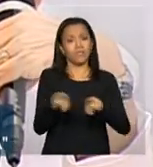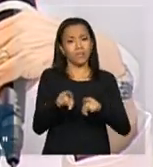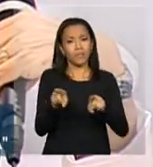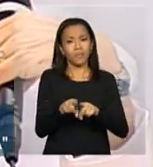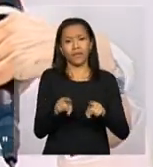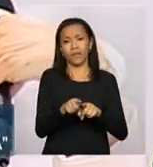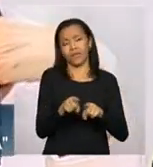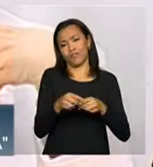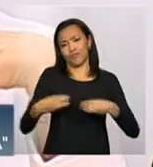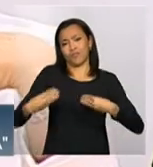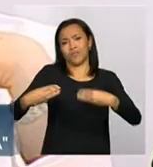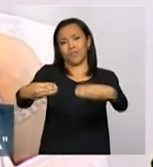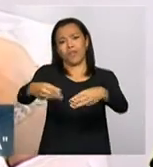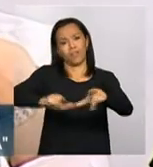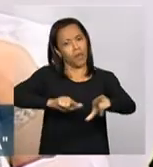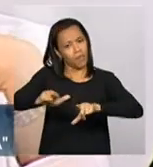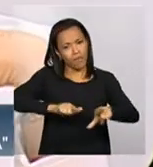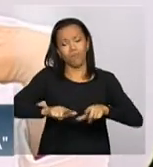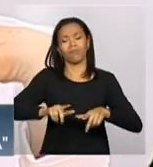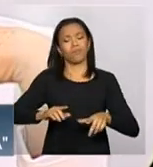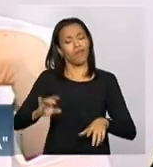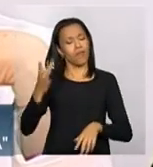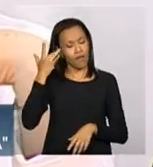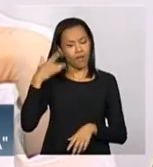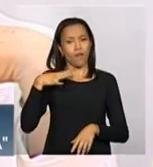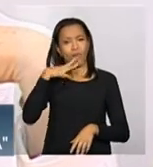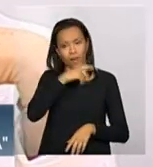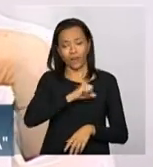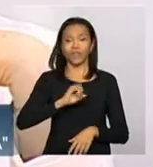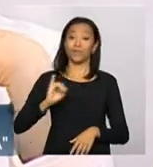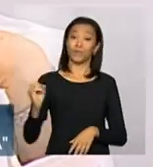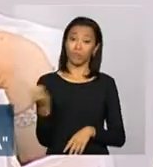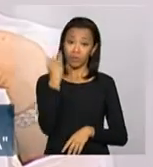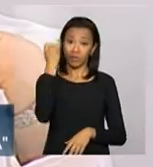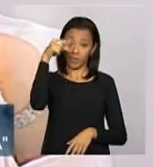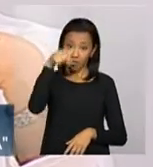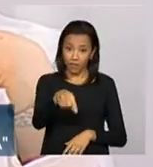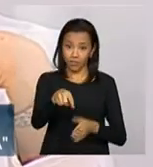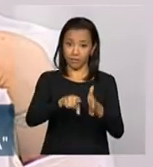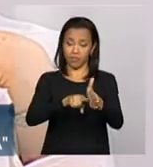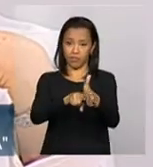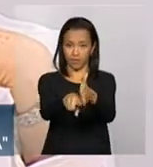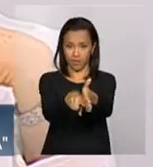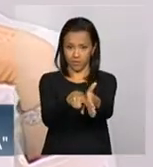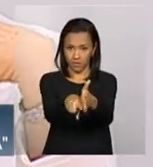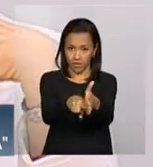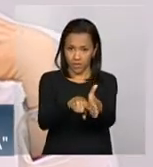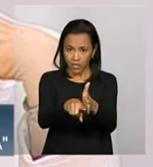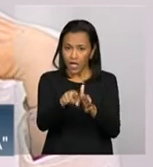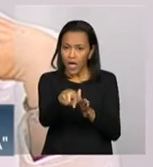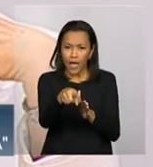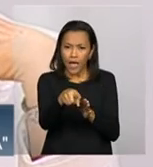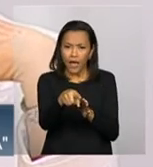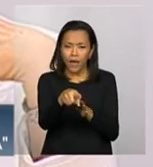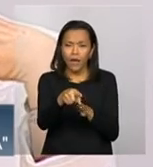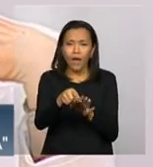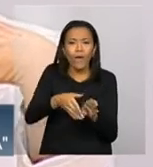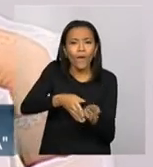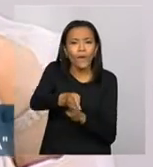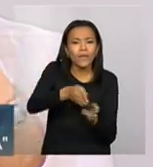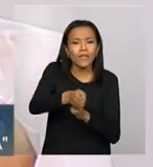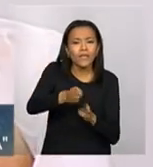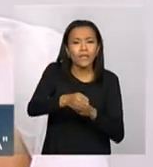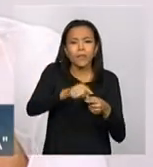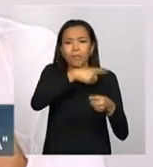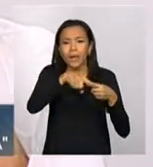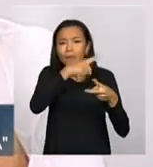Não é? Eu acho fundamental essa pesquisa, porque ela aponta algumas questões. A